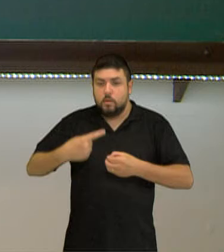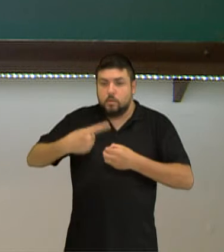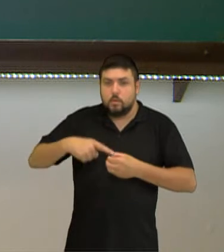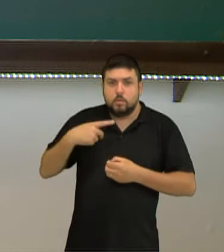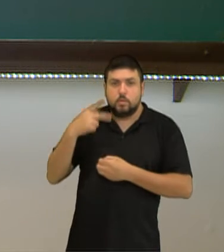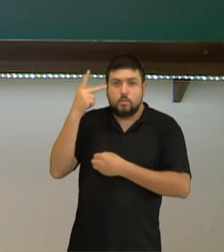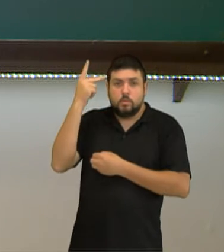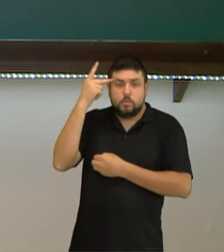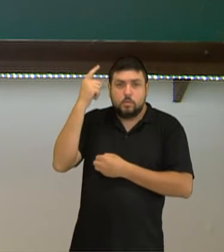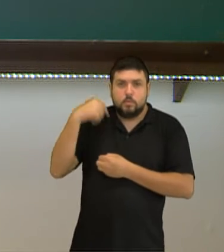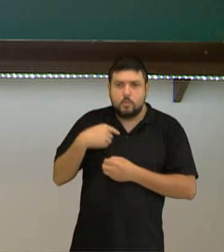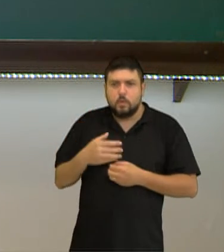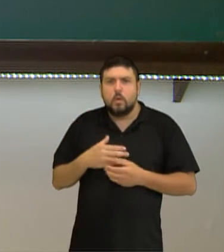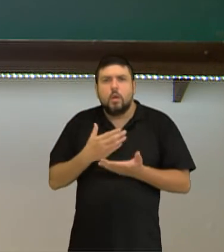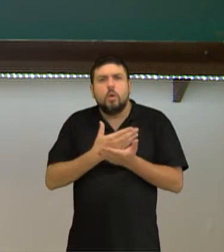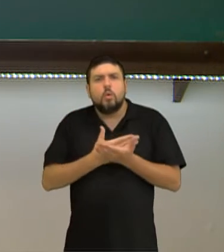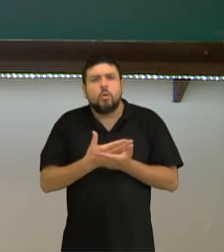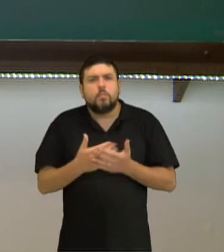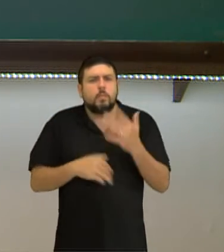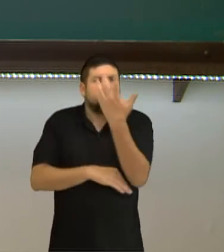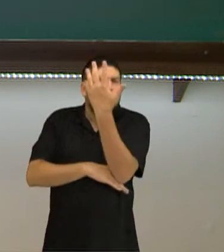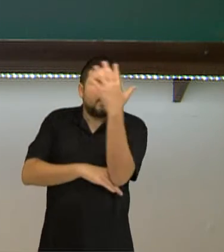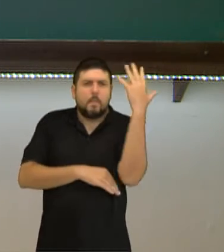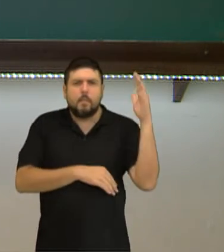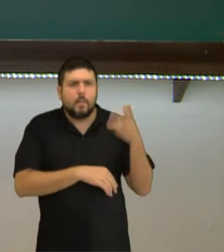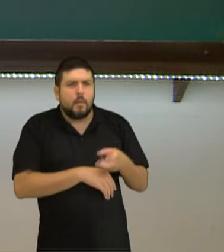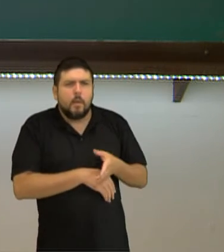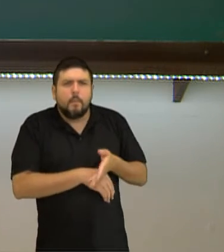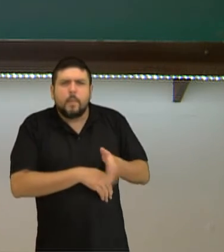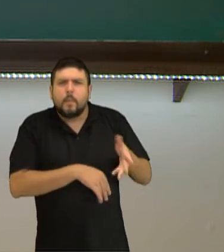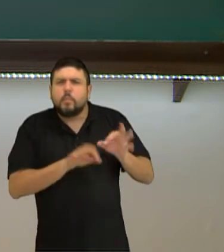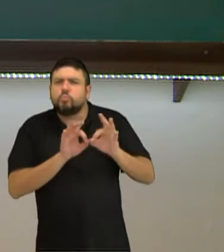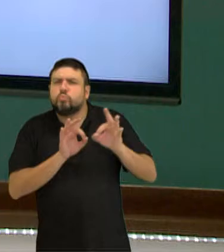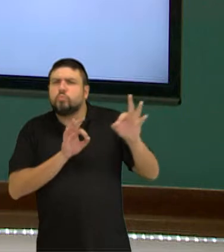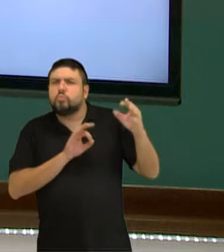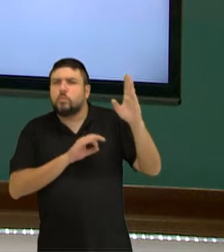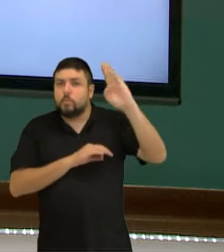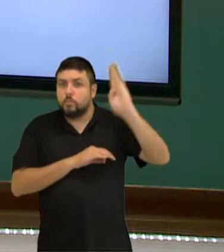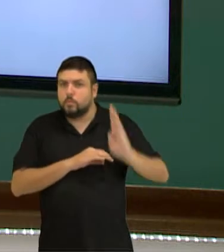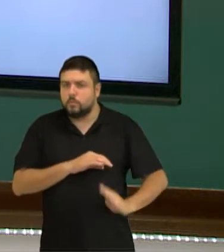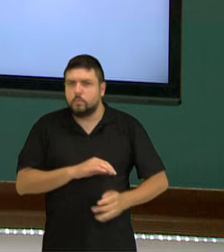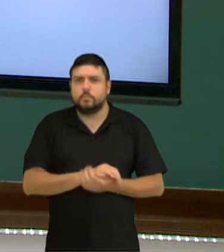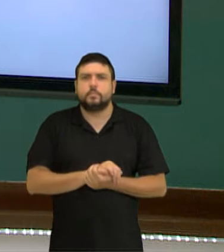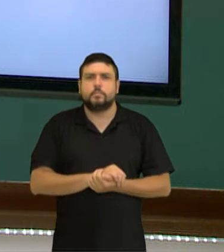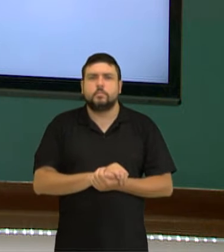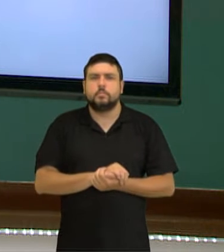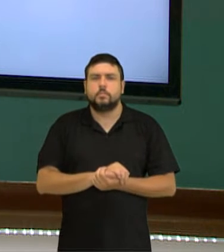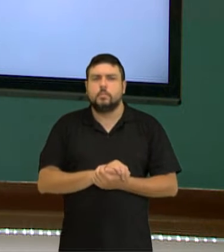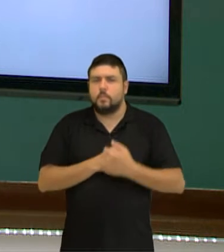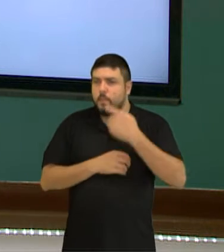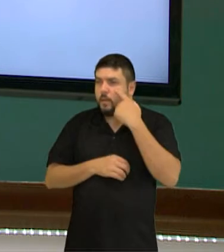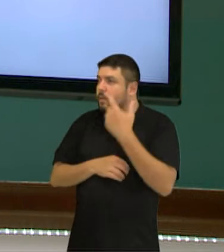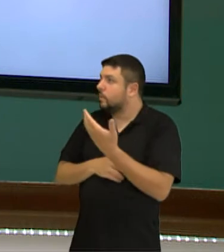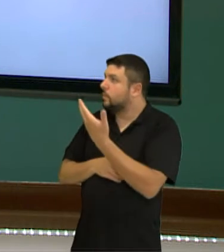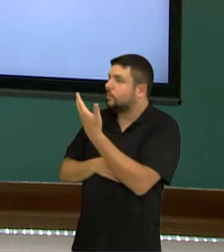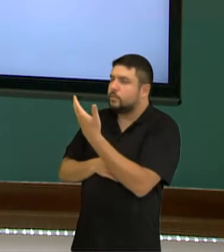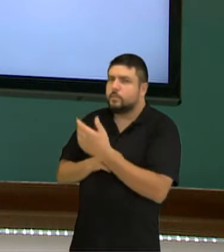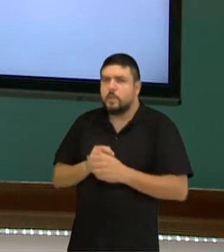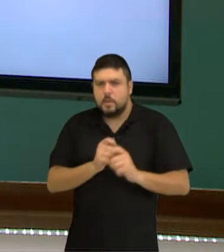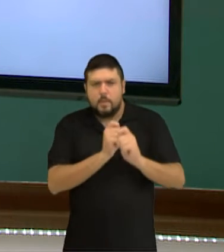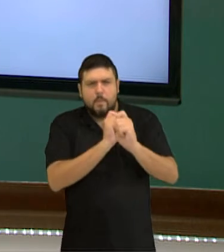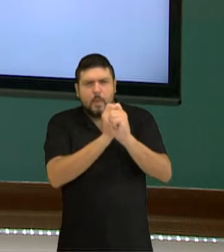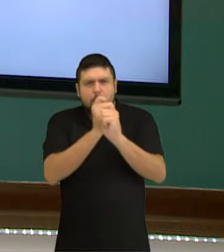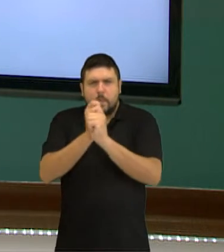começam a ocupar o interior do Brasil. Aqui eu tenho, né, essa escultura do Antônio Raposo Tavares, um dos